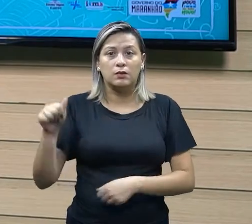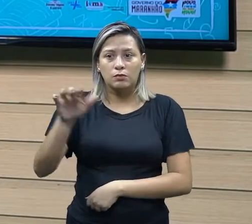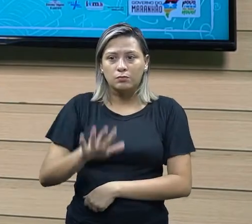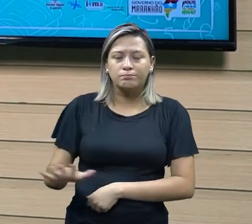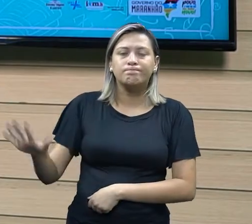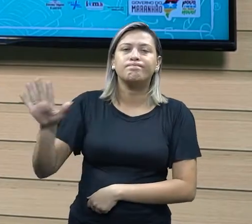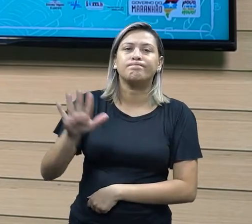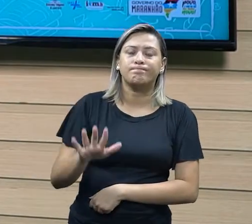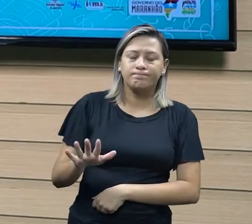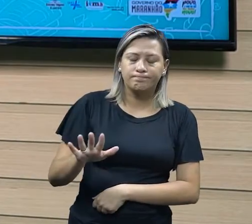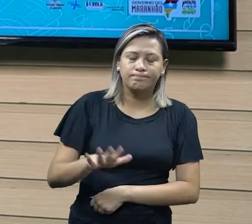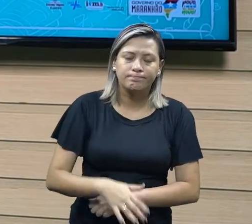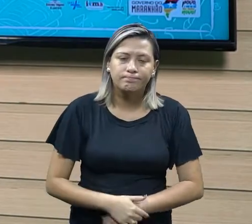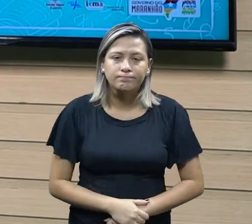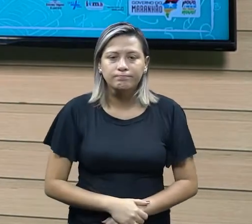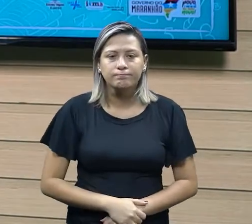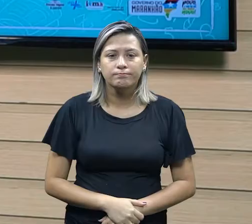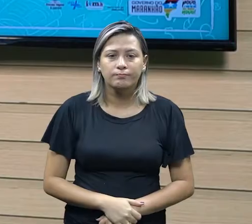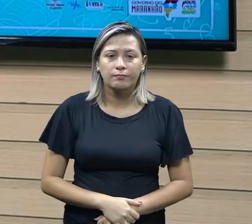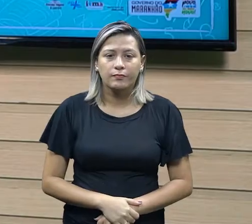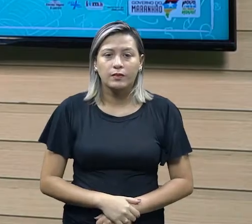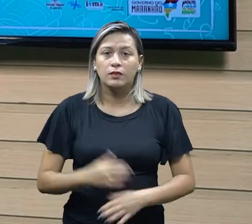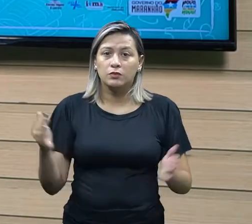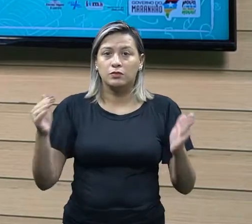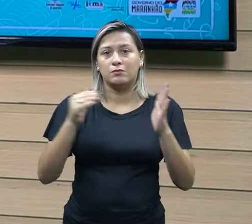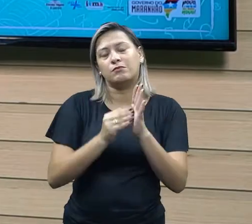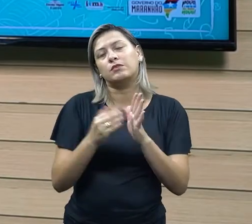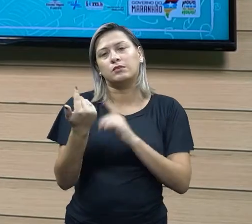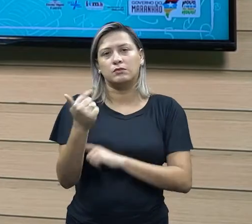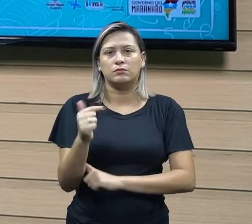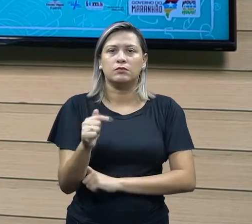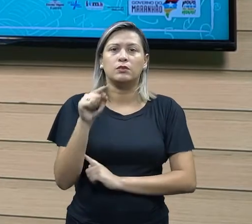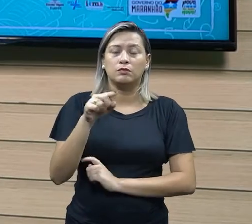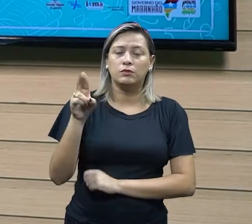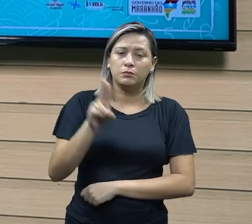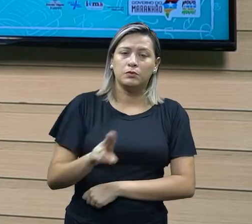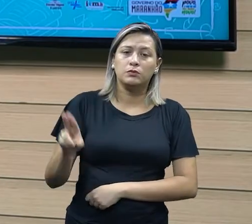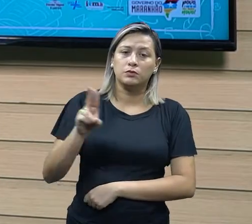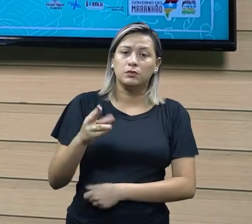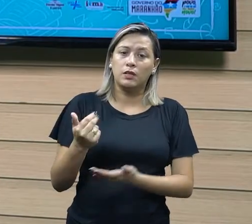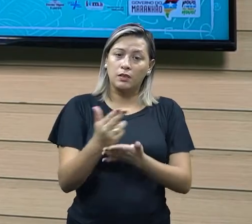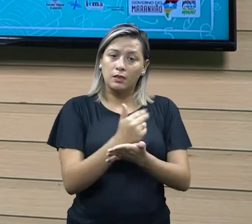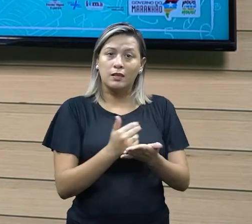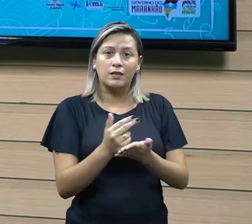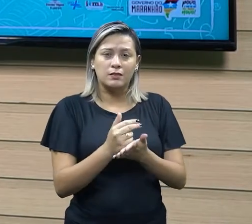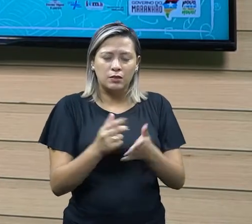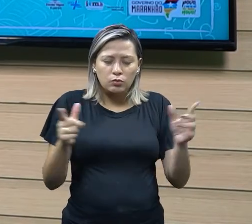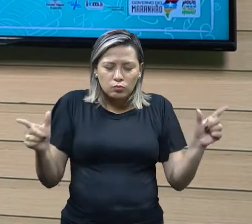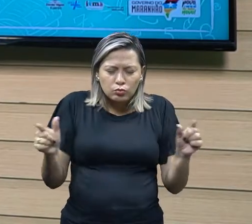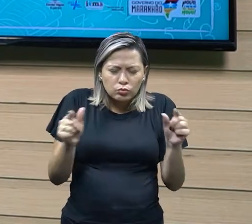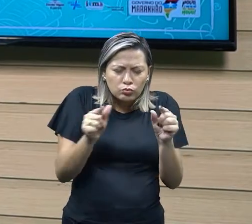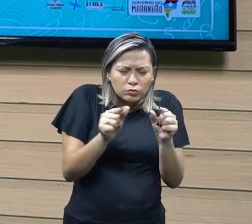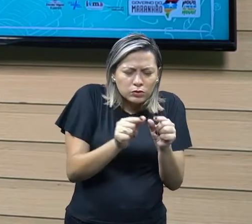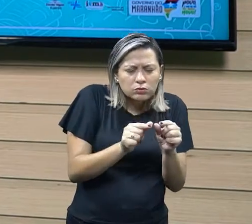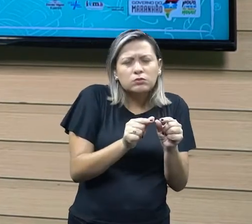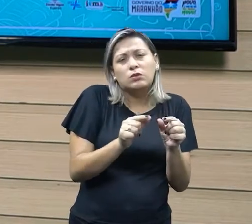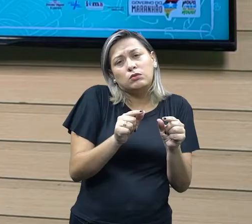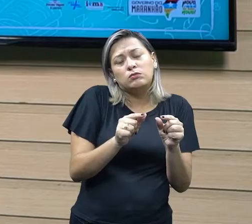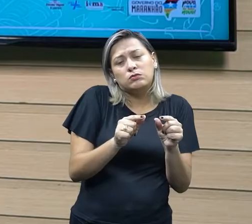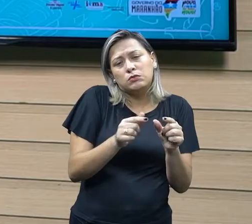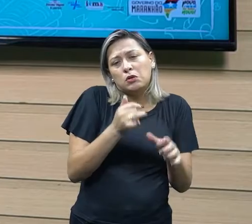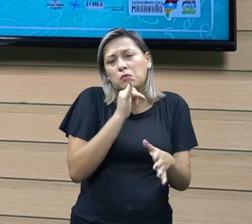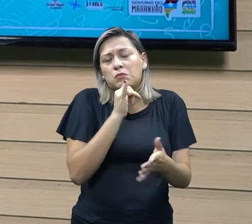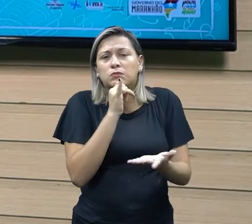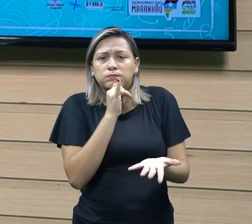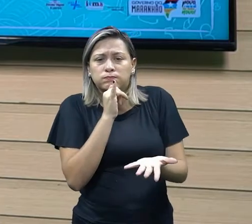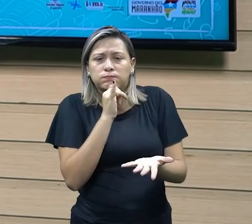um ambiente, tá? É infinito, em que você pode trabalhar com desenhos muito pequenos,